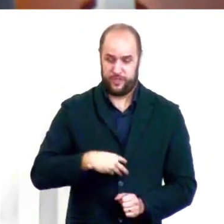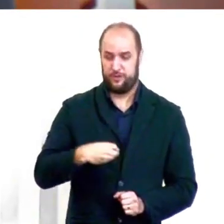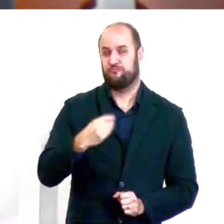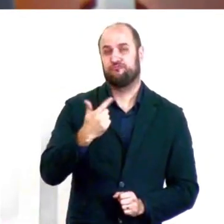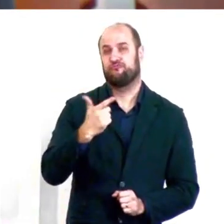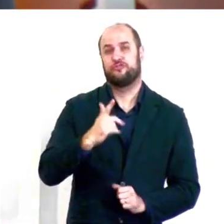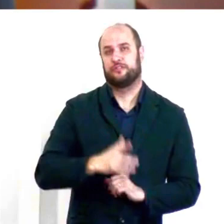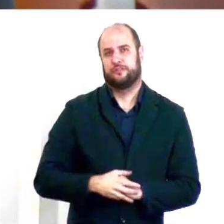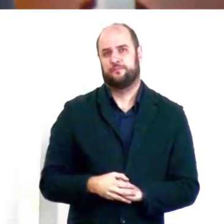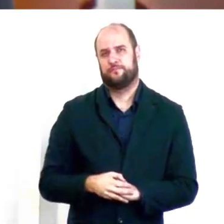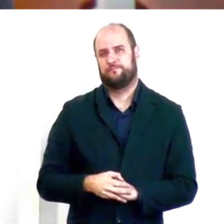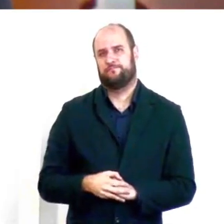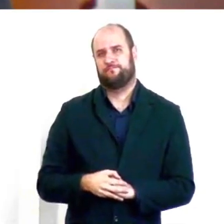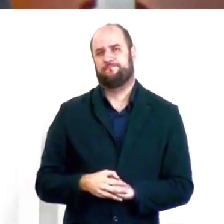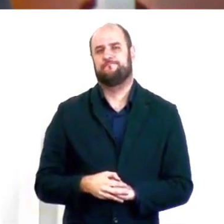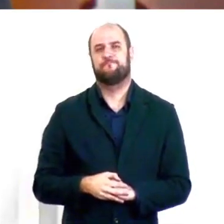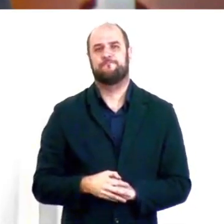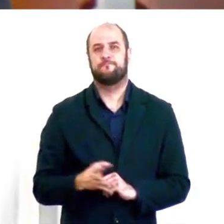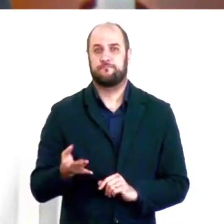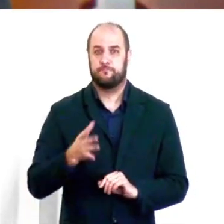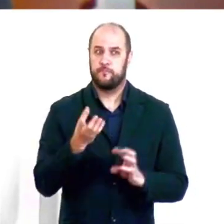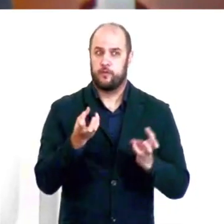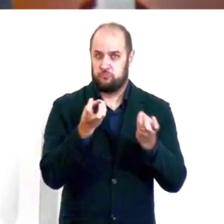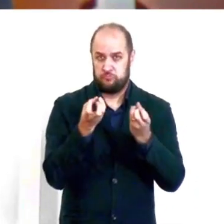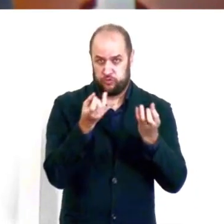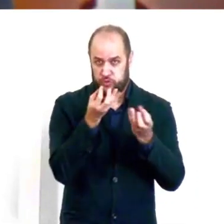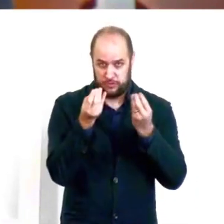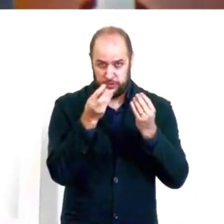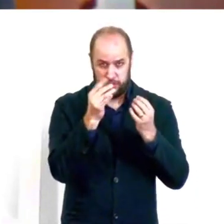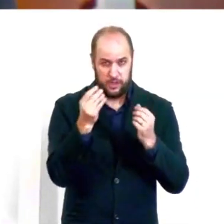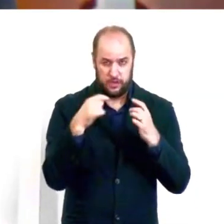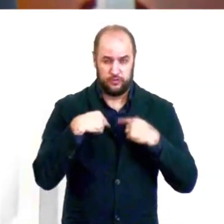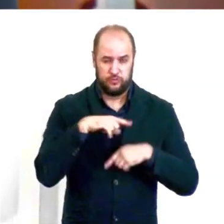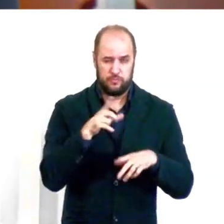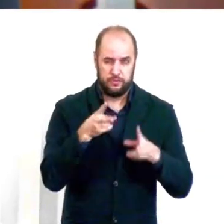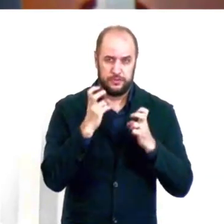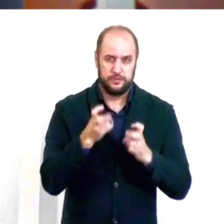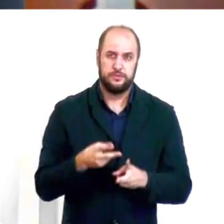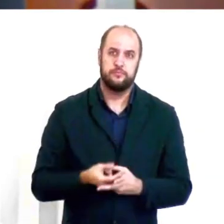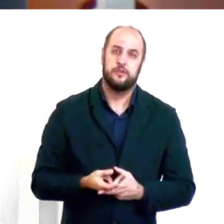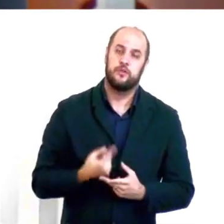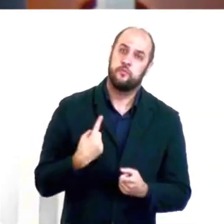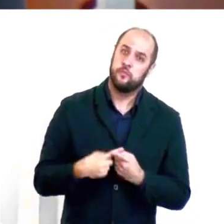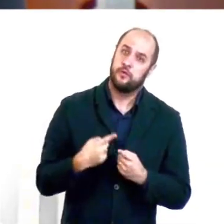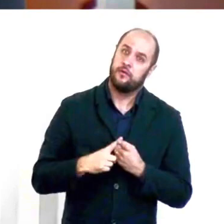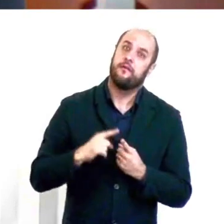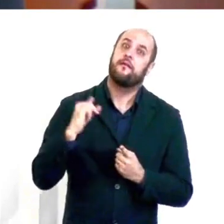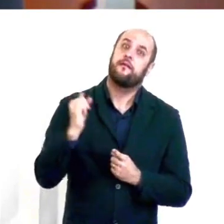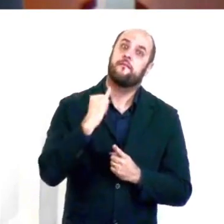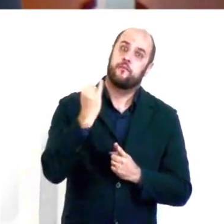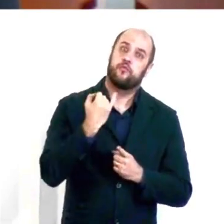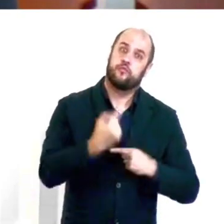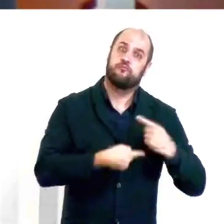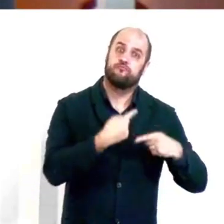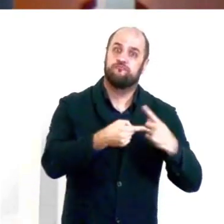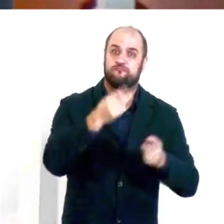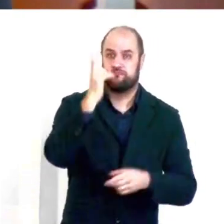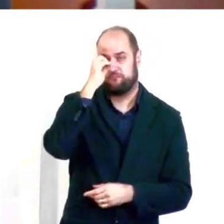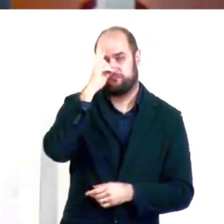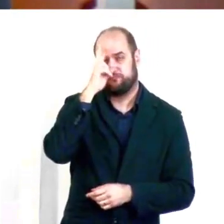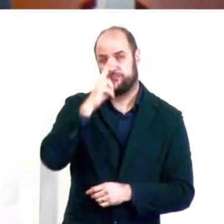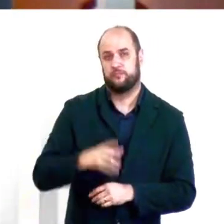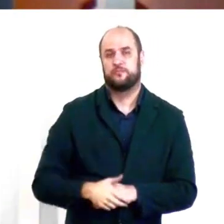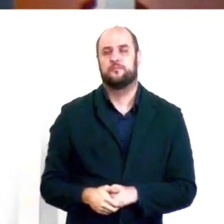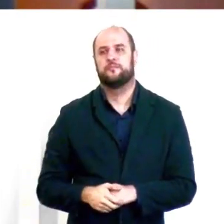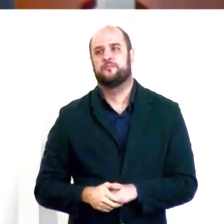filhos. Detalhes que o texto nos dá, porque isso vai ser importante no desenrolar da